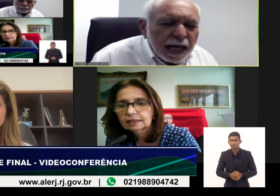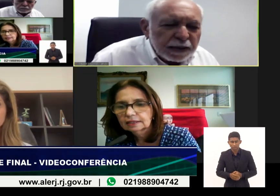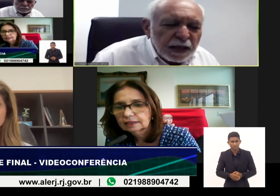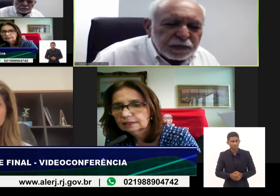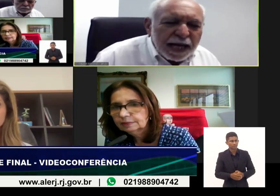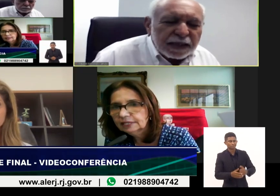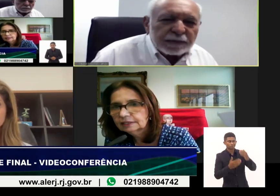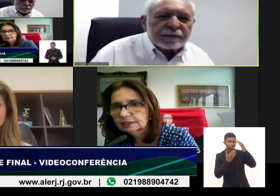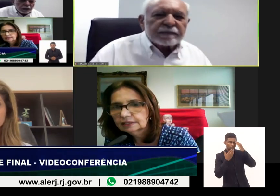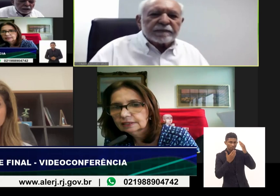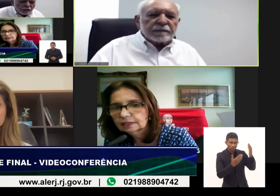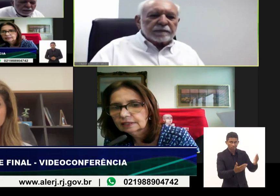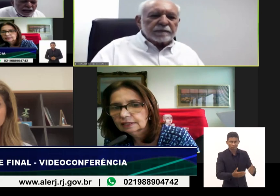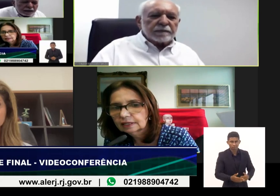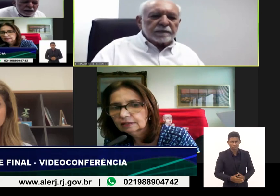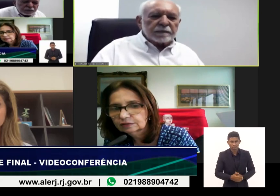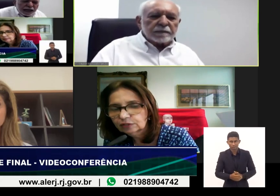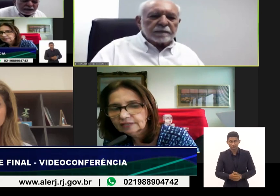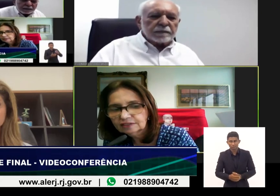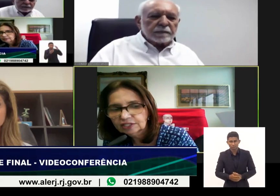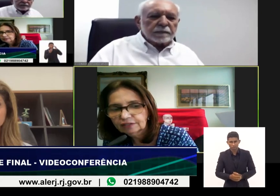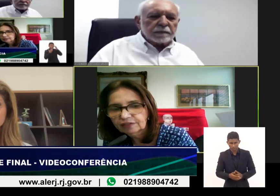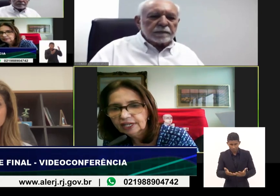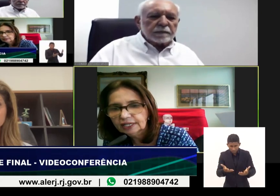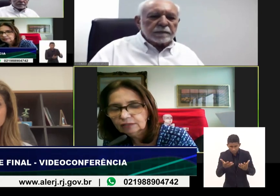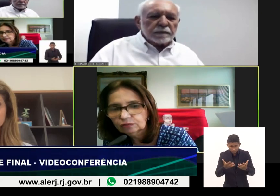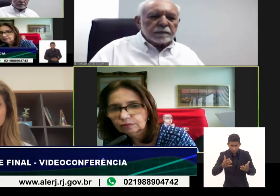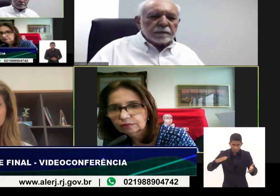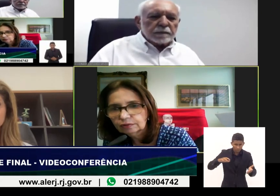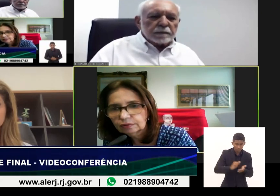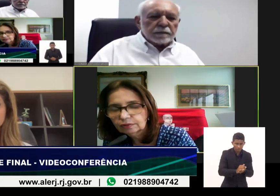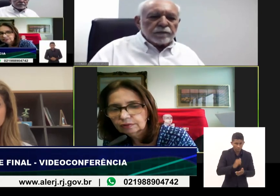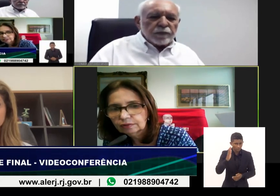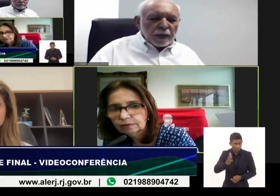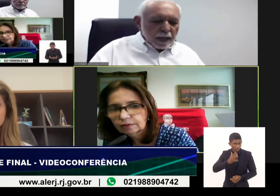Obrigado, deputado. O senhor quer se inscrever, é isso?